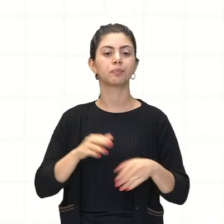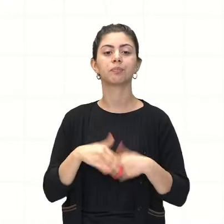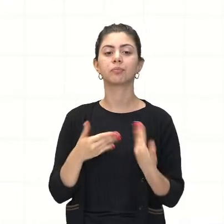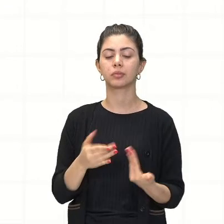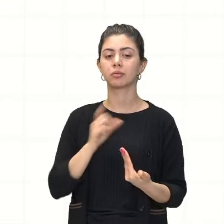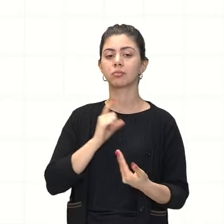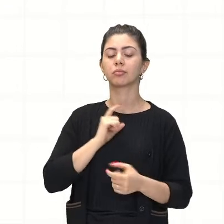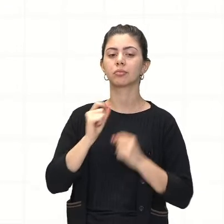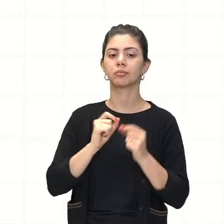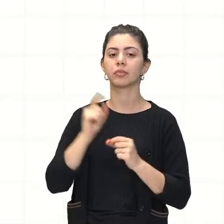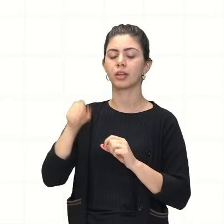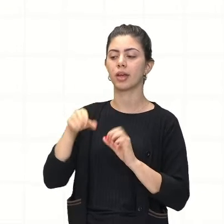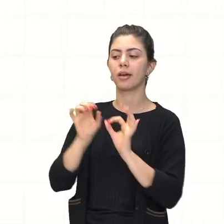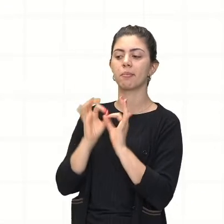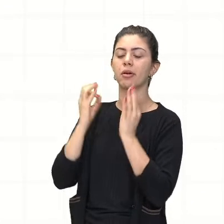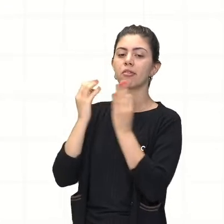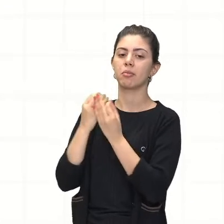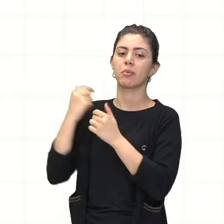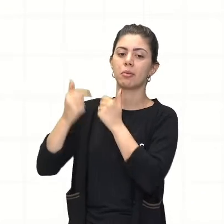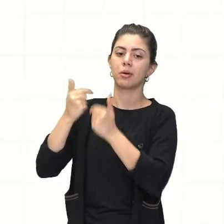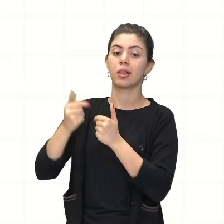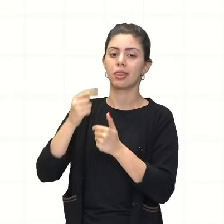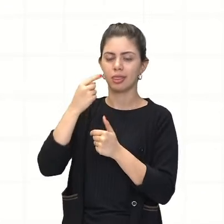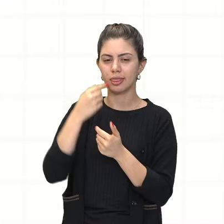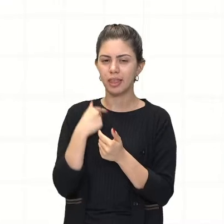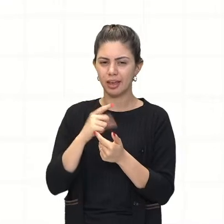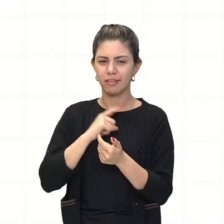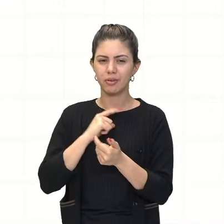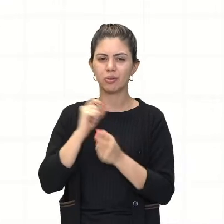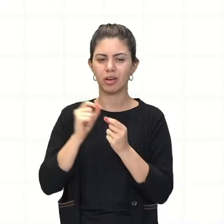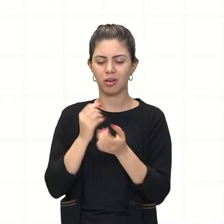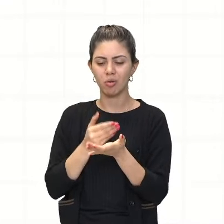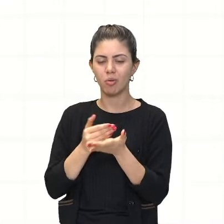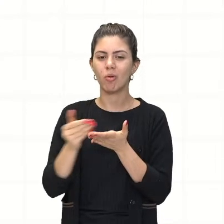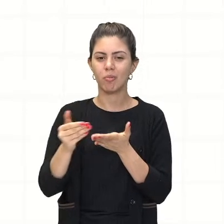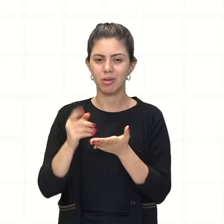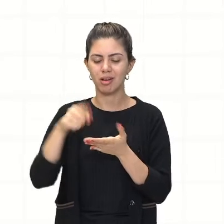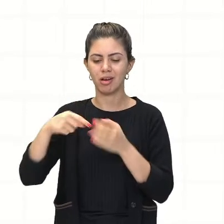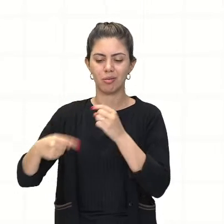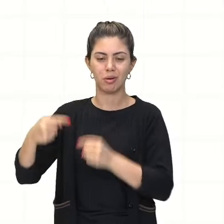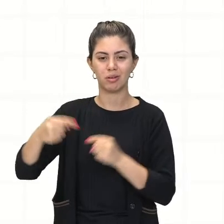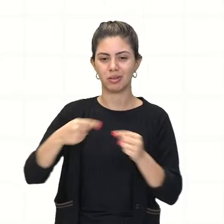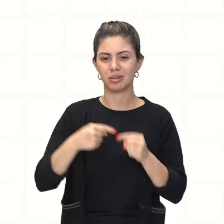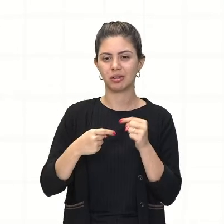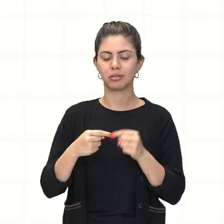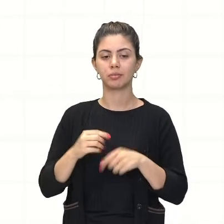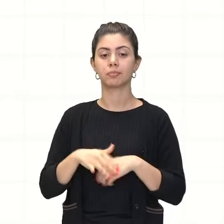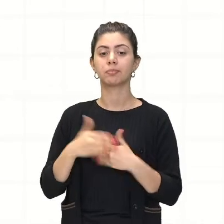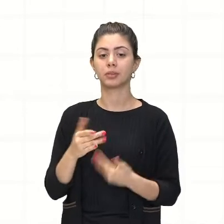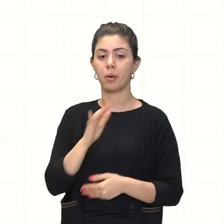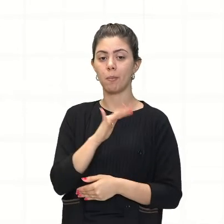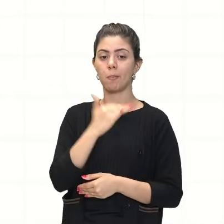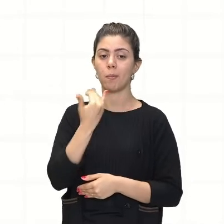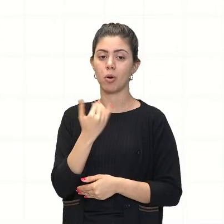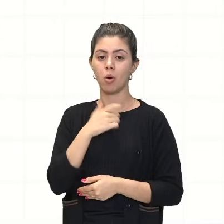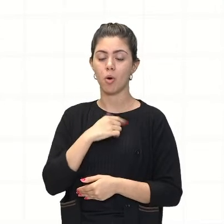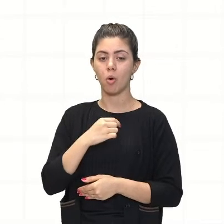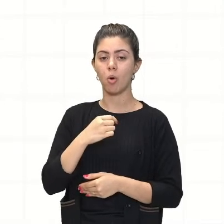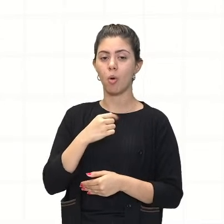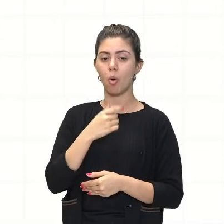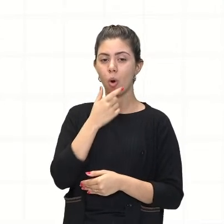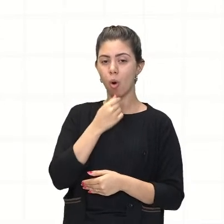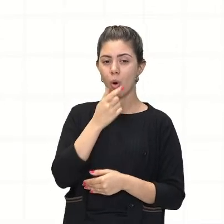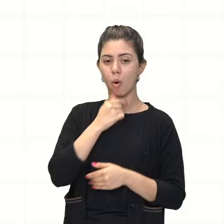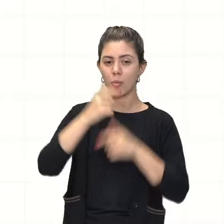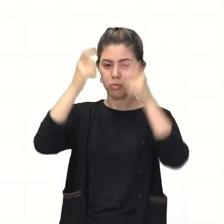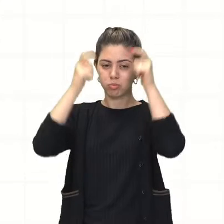crise sucessória, ela teve início a partir de uma crise sucessória. Então, com a morte do rei português Dom